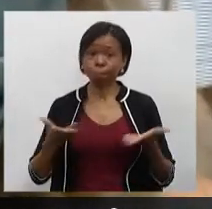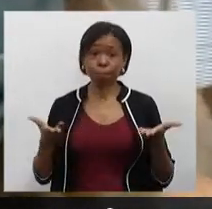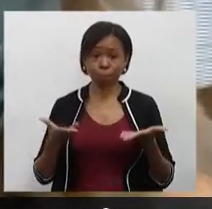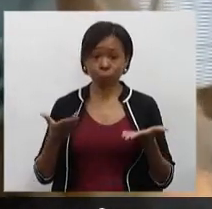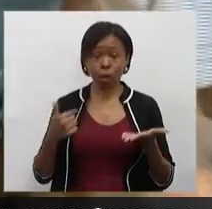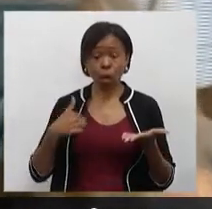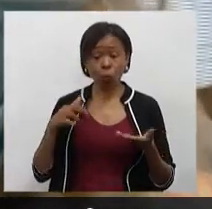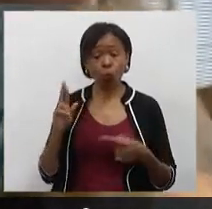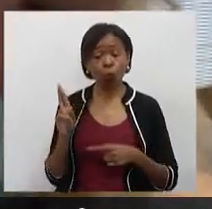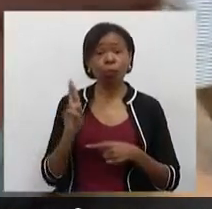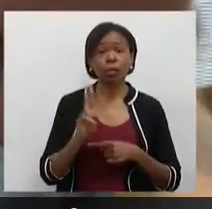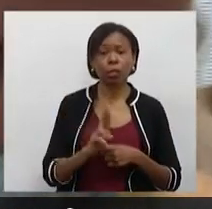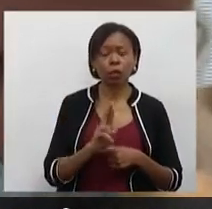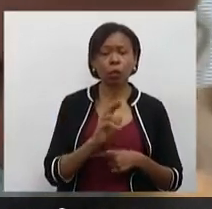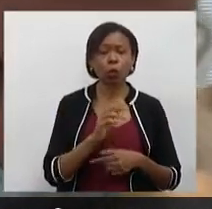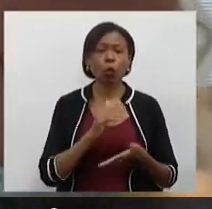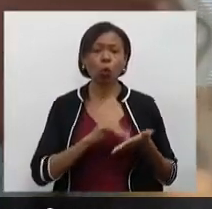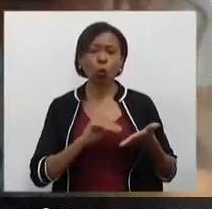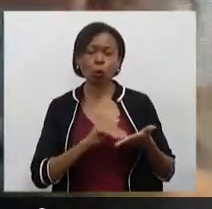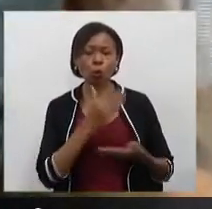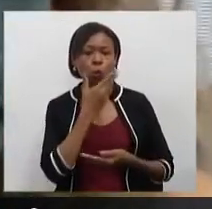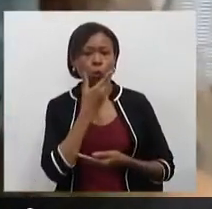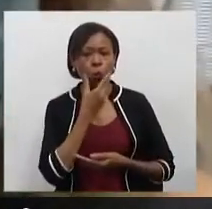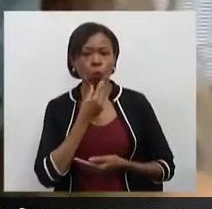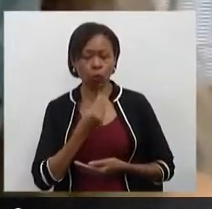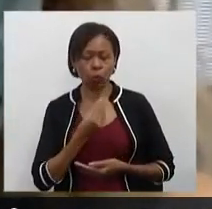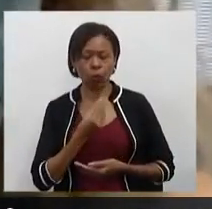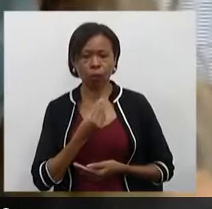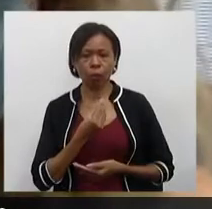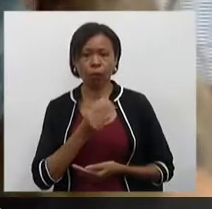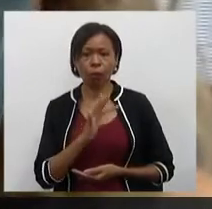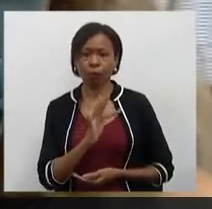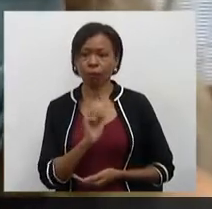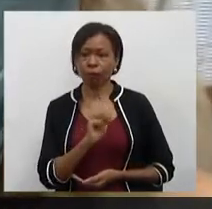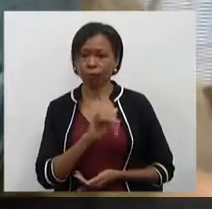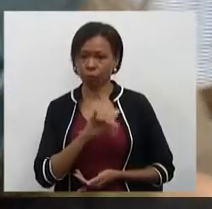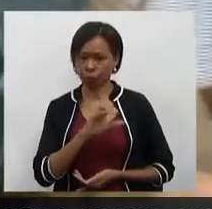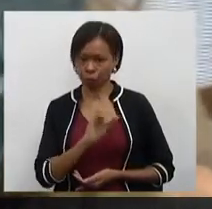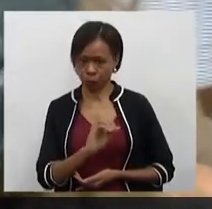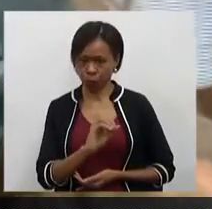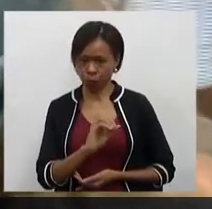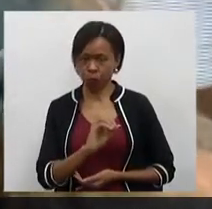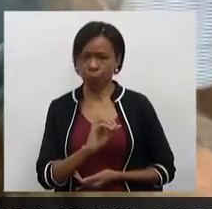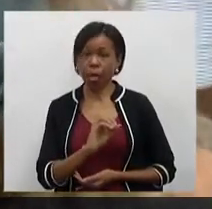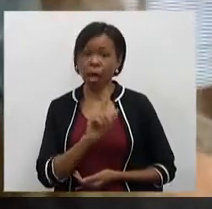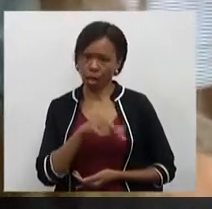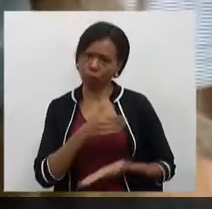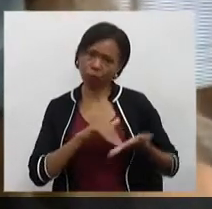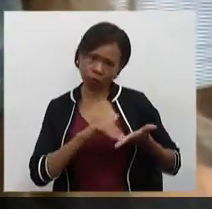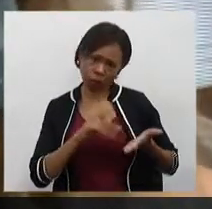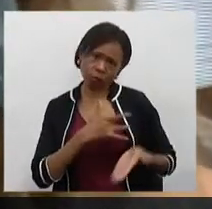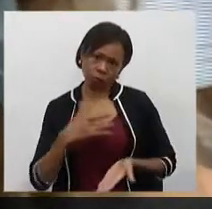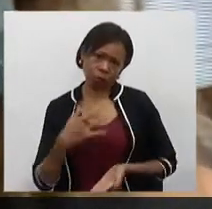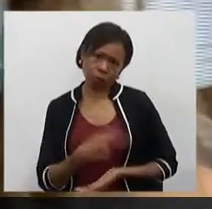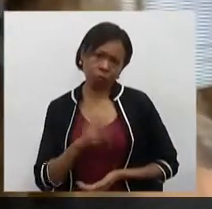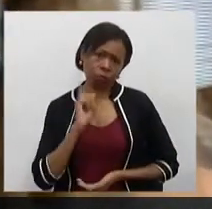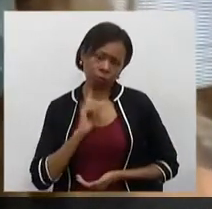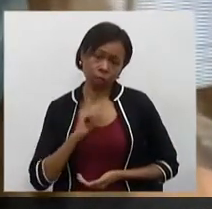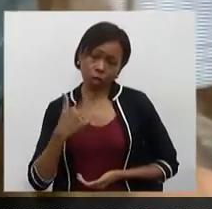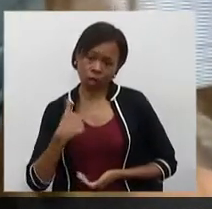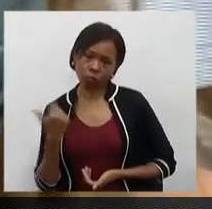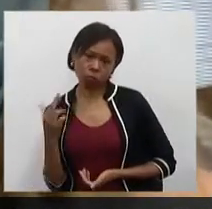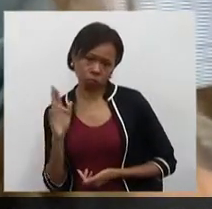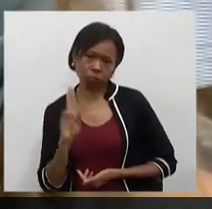doutor Pablo Bacharetti, o secretário de Saúde, à disposição, né, para